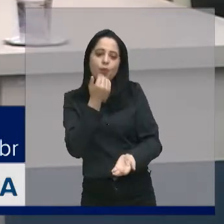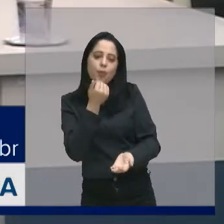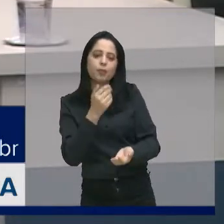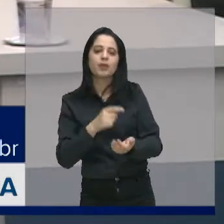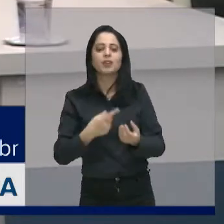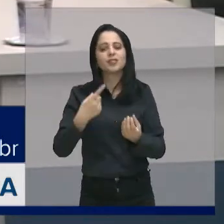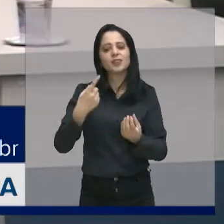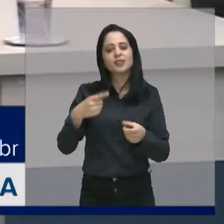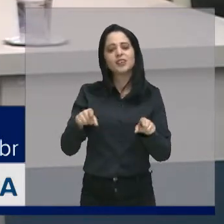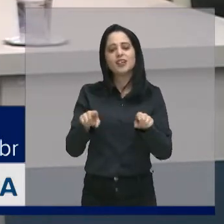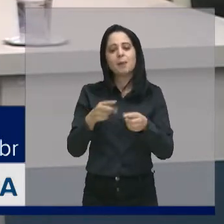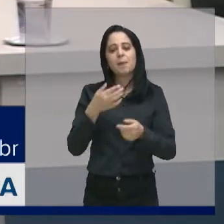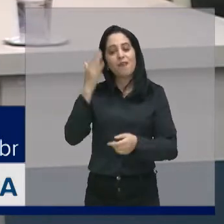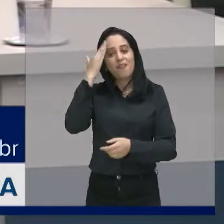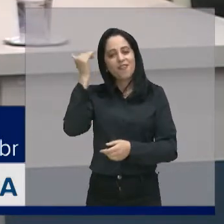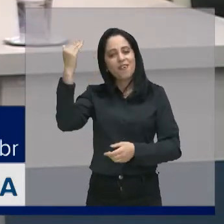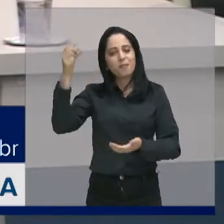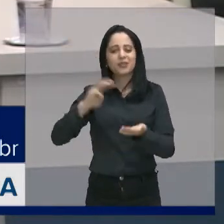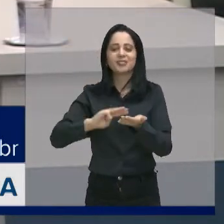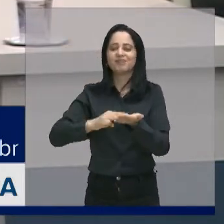seu famoso pastel.